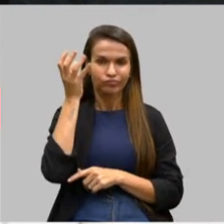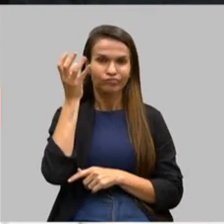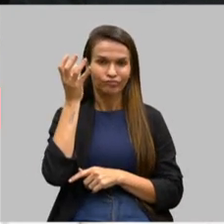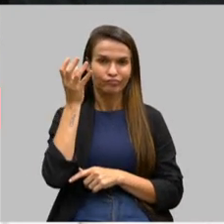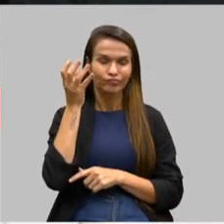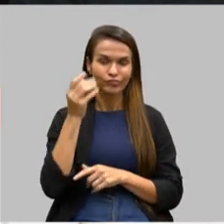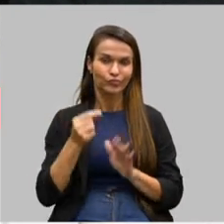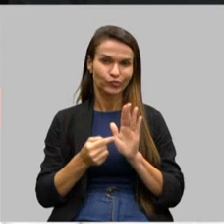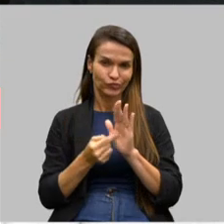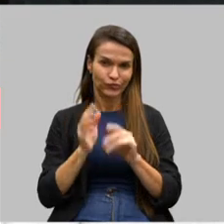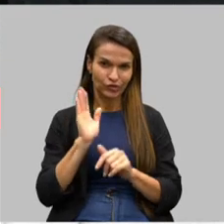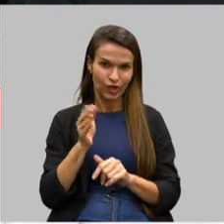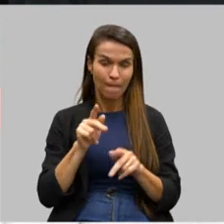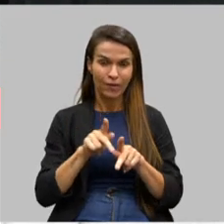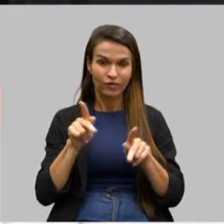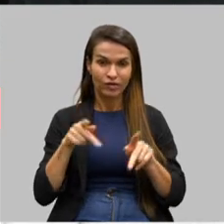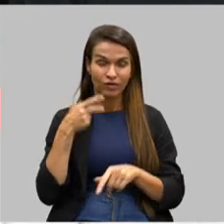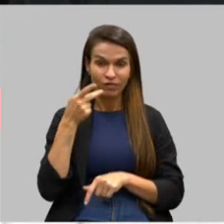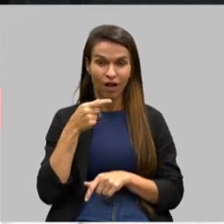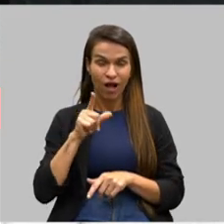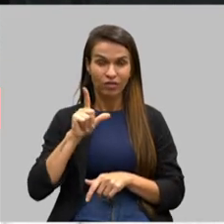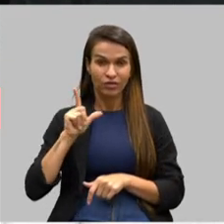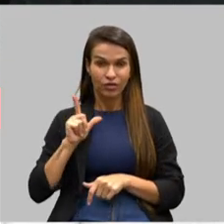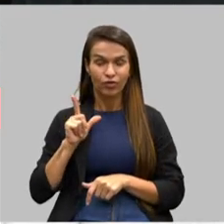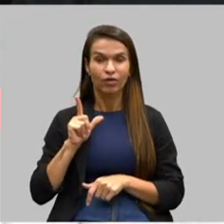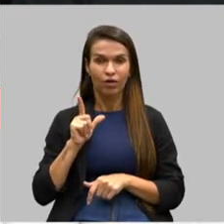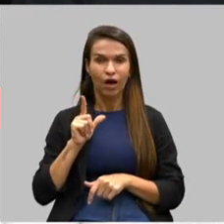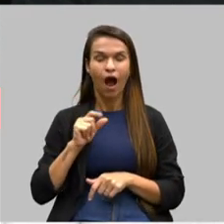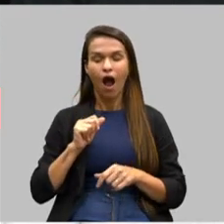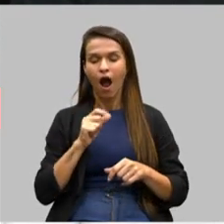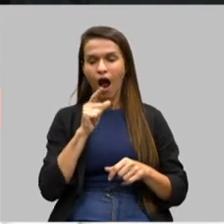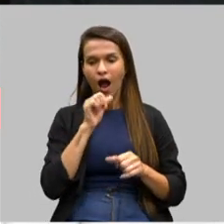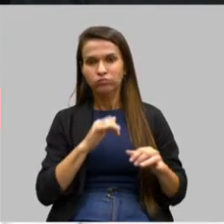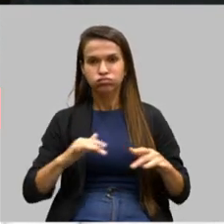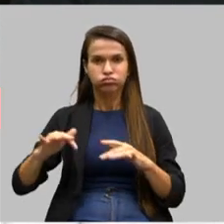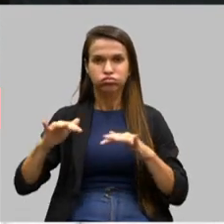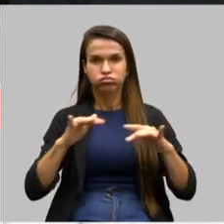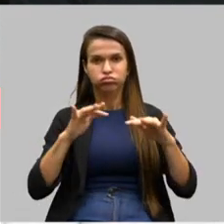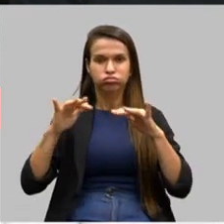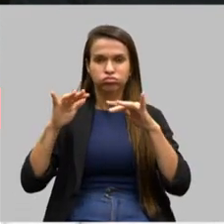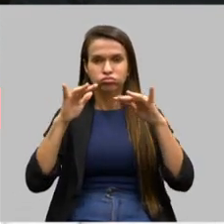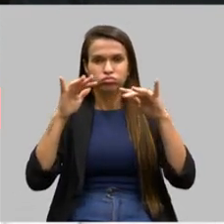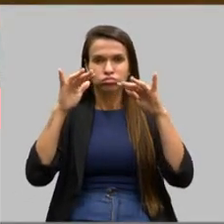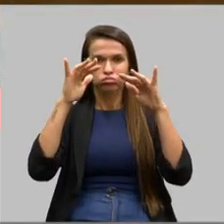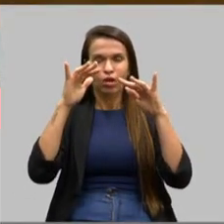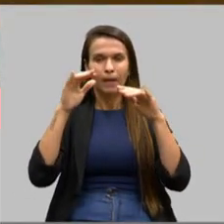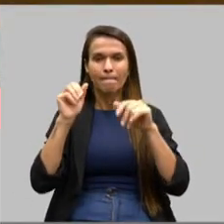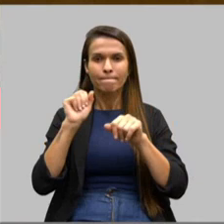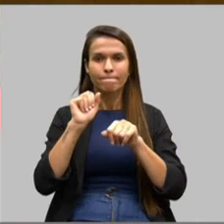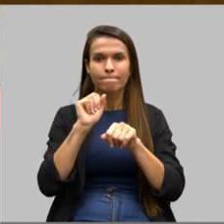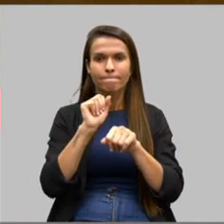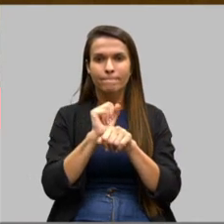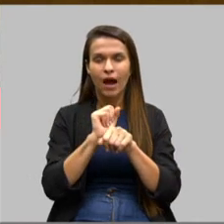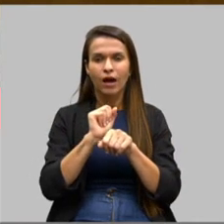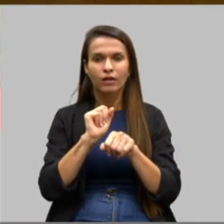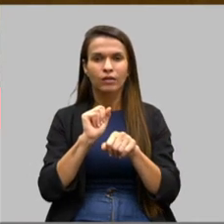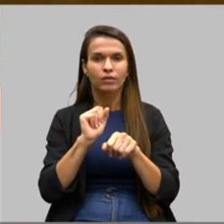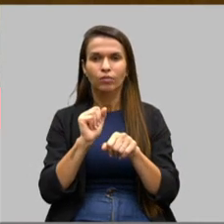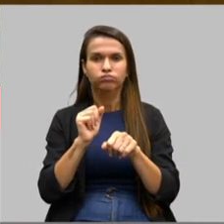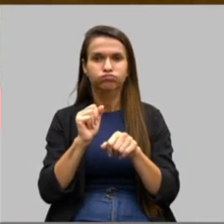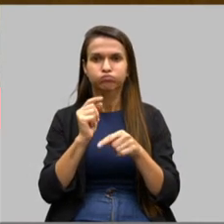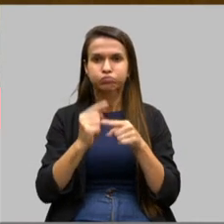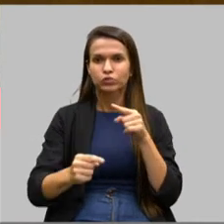quando a professora falava aqui anteriormente, as enchentes que param ou interrompem uma cidade, ou